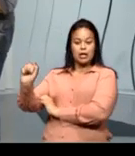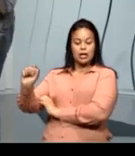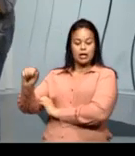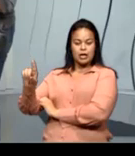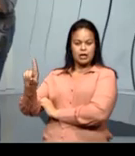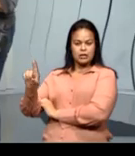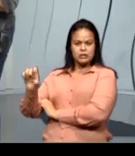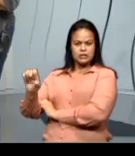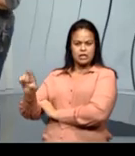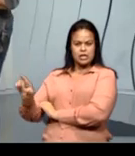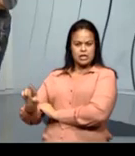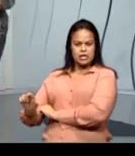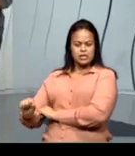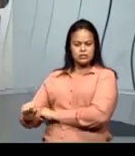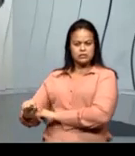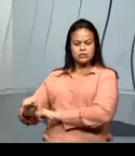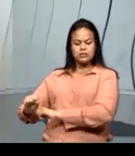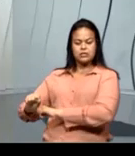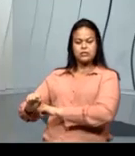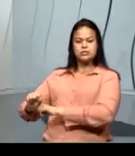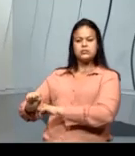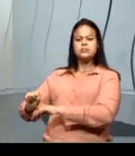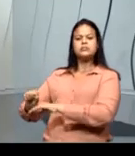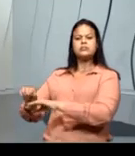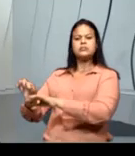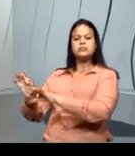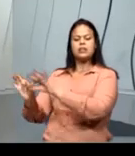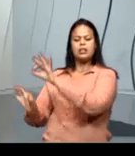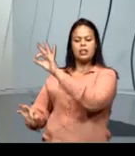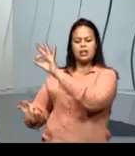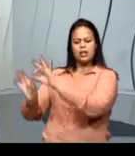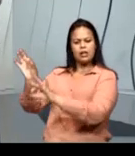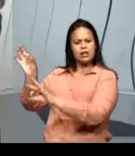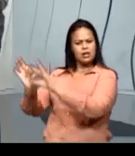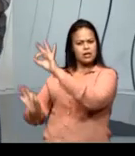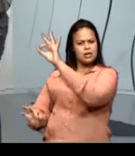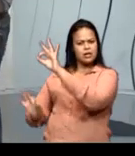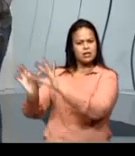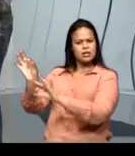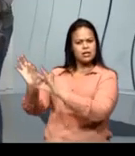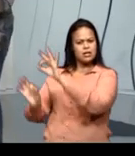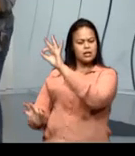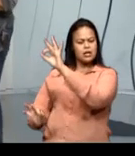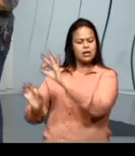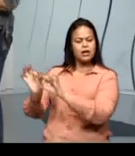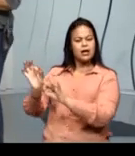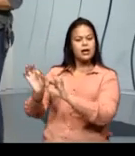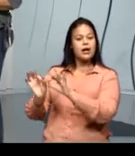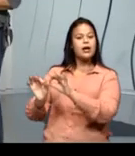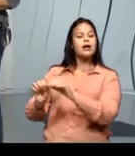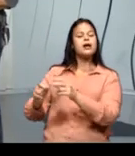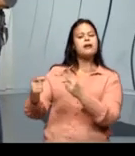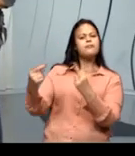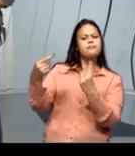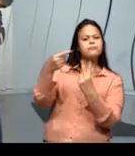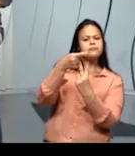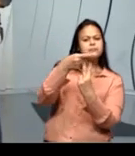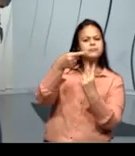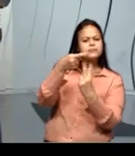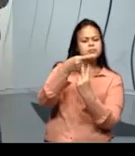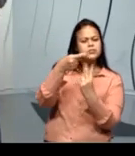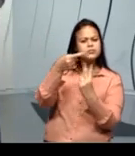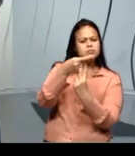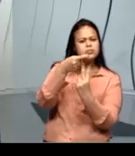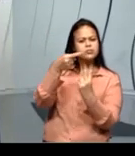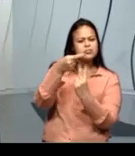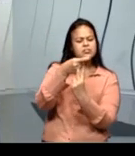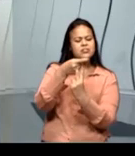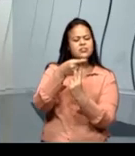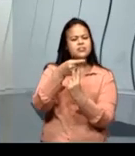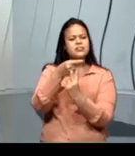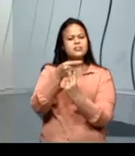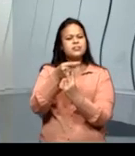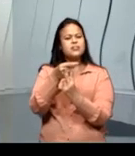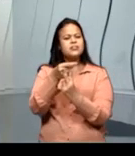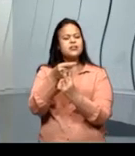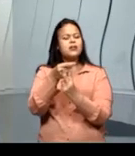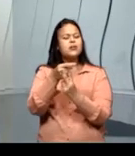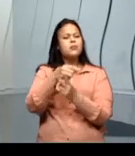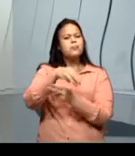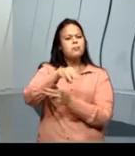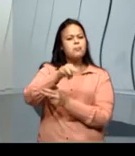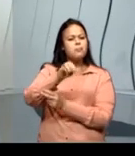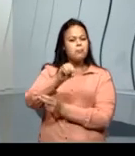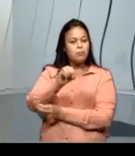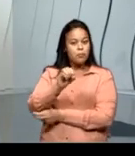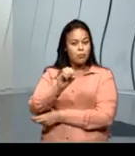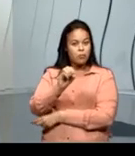escalares. As grandezas vetoriais não ficam bem definidas apenas com o seu módulo. Elas precisam